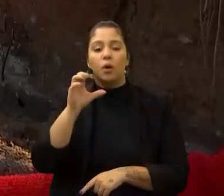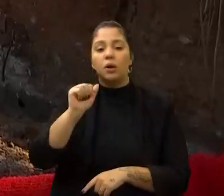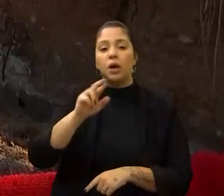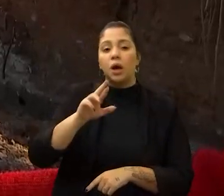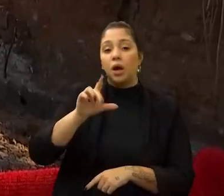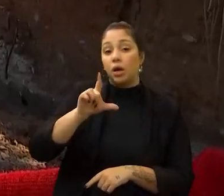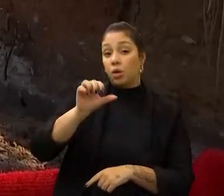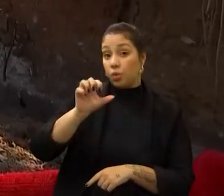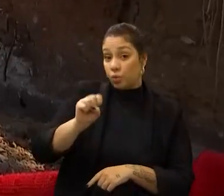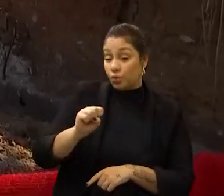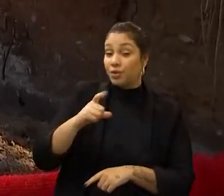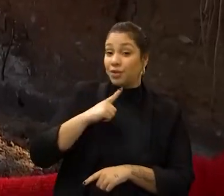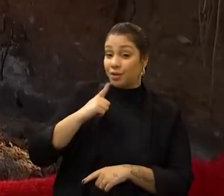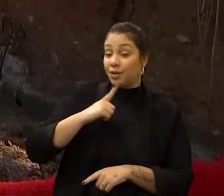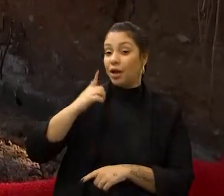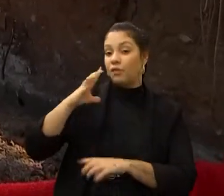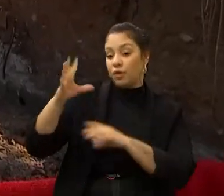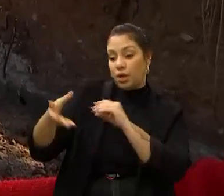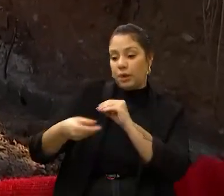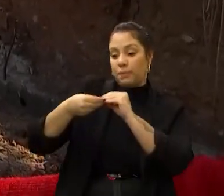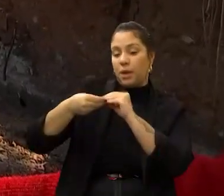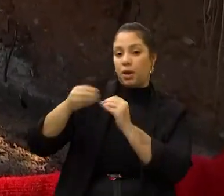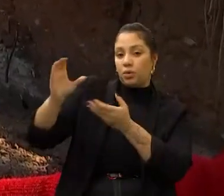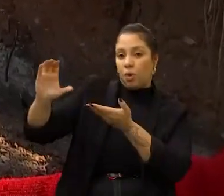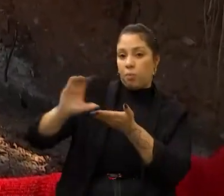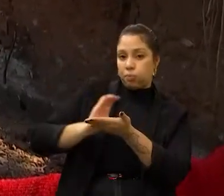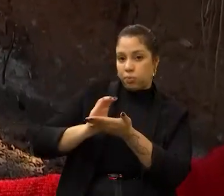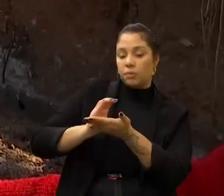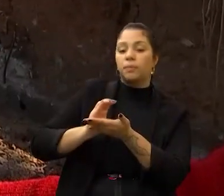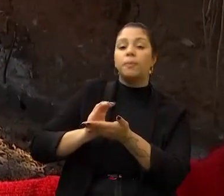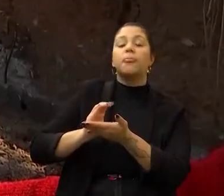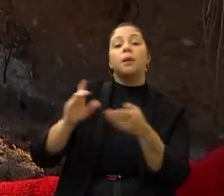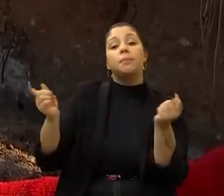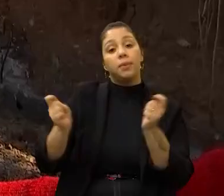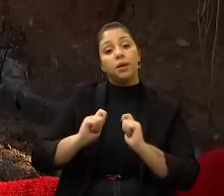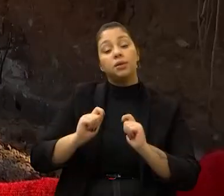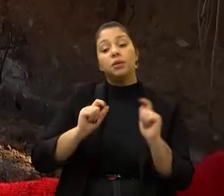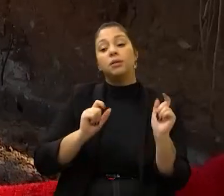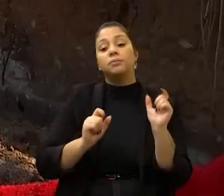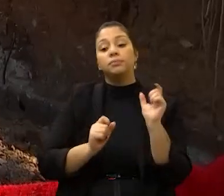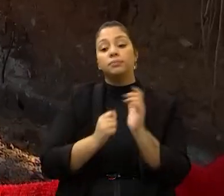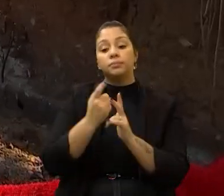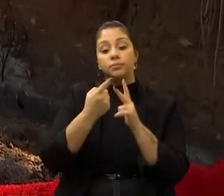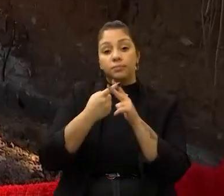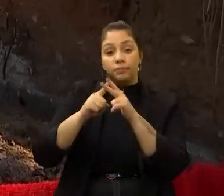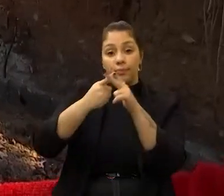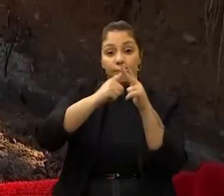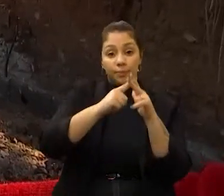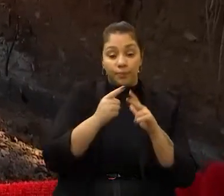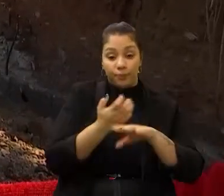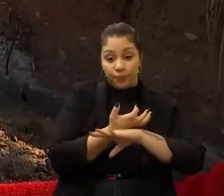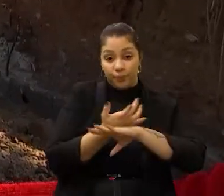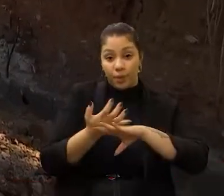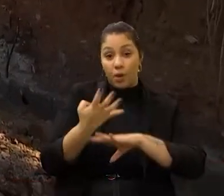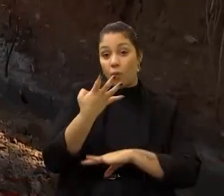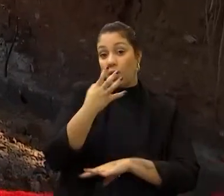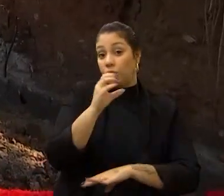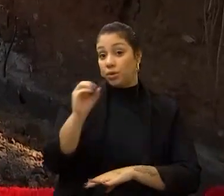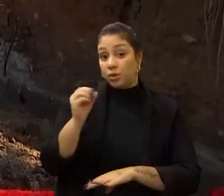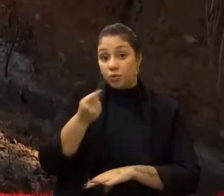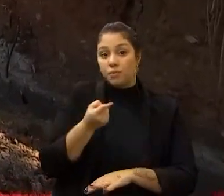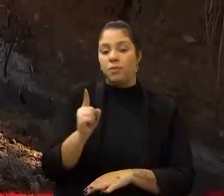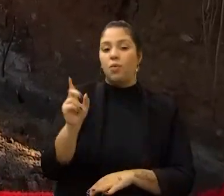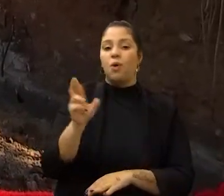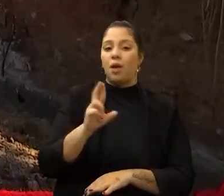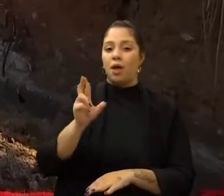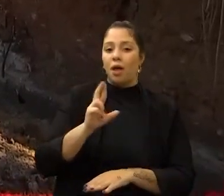zarattini que colocou uma emenda no orçamento Geral da União para que a gente pudesse viabilizar aqui a reforma do campo foram